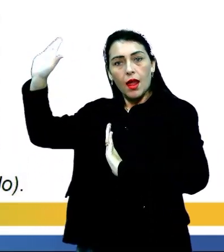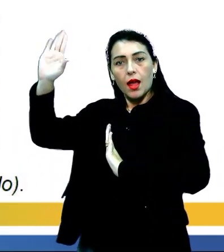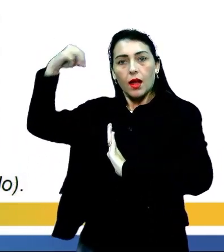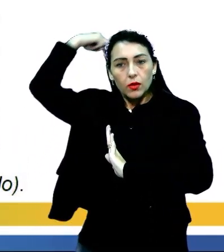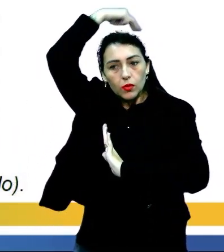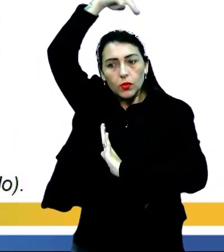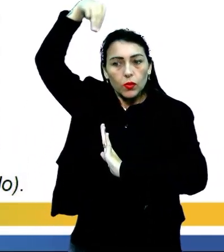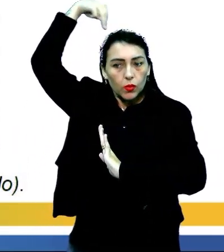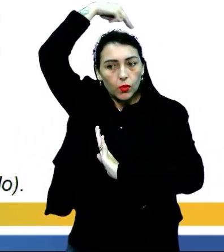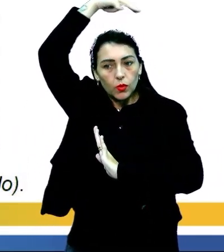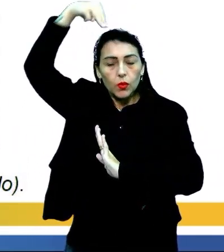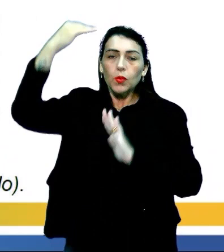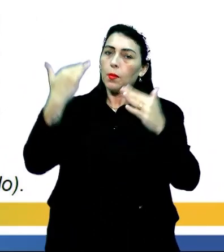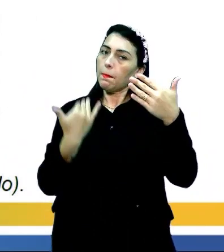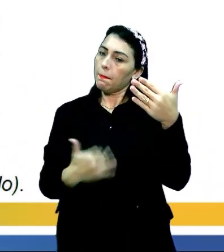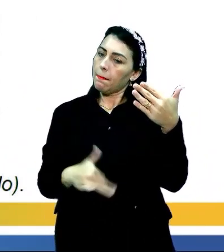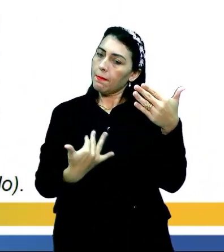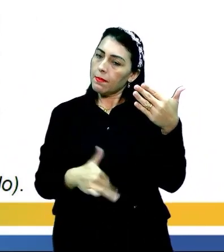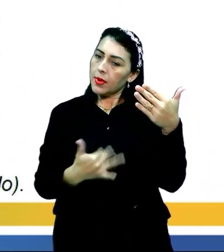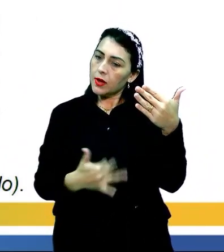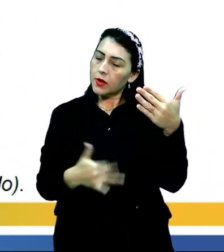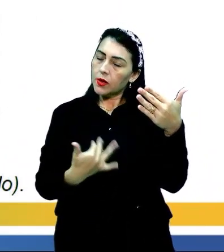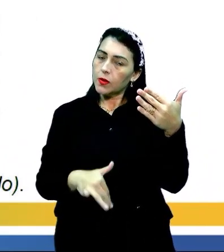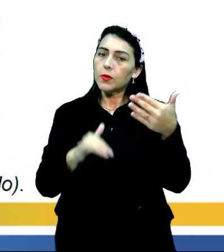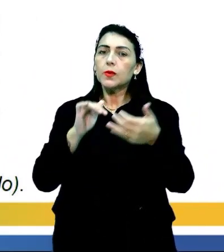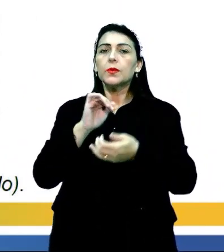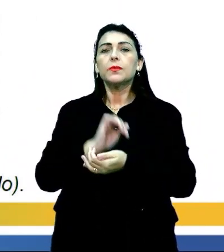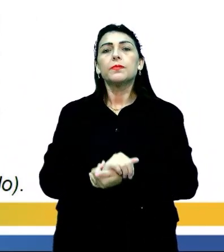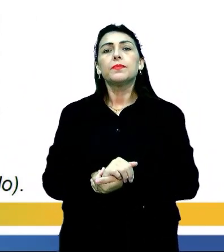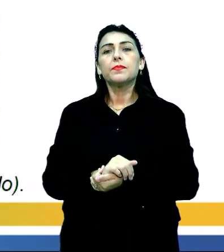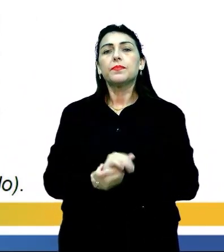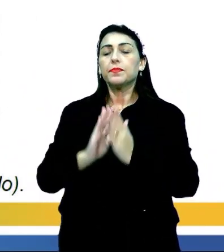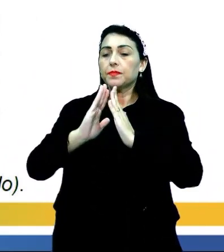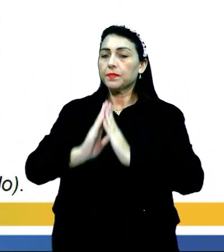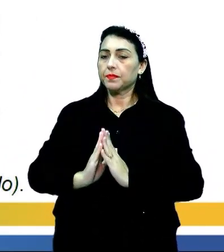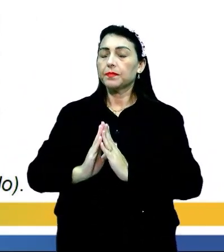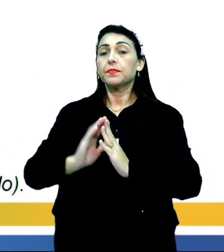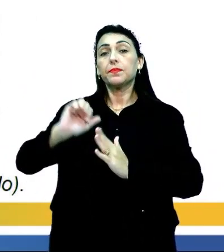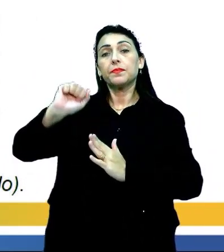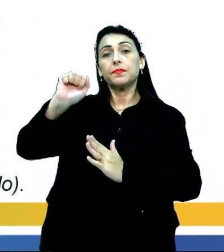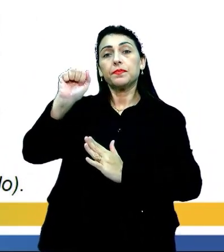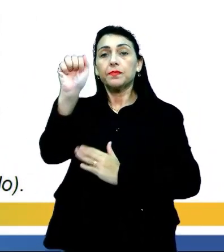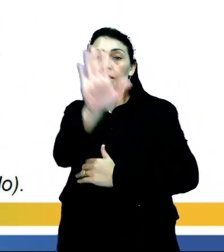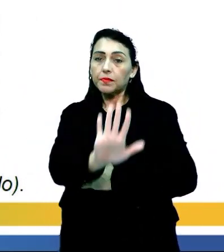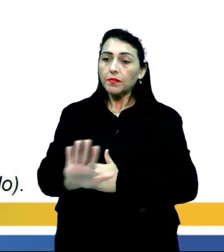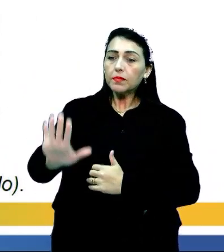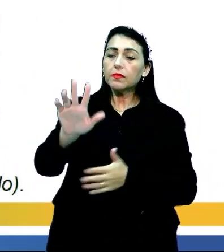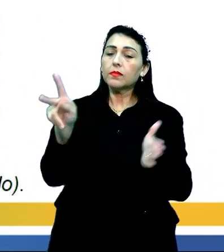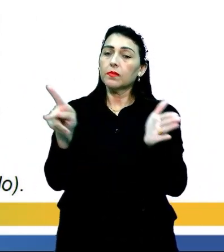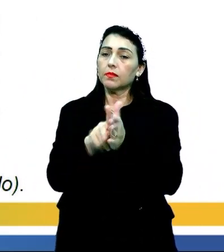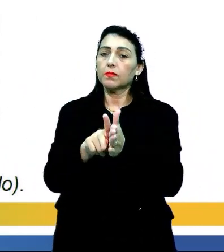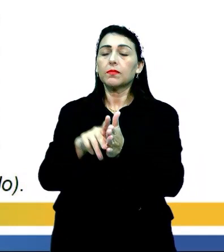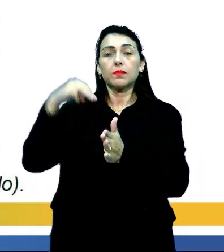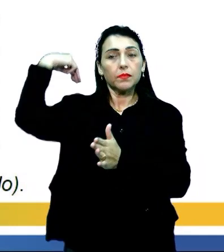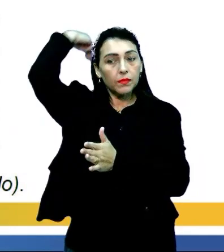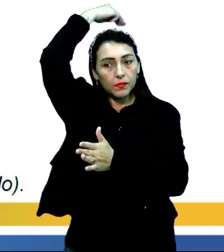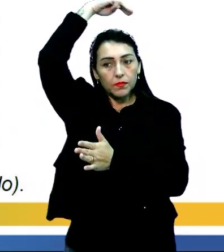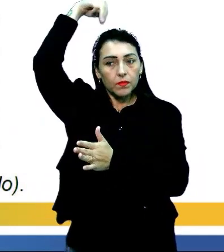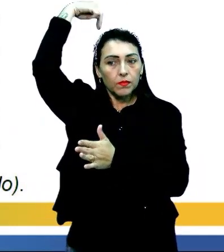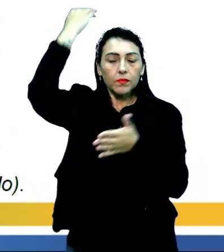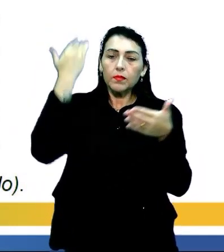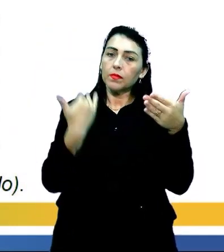México né mas aqui também né galerinha os povos pré-colombianos também habitavam toda América Tá mas exclusivamente doméstico ali né